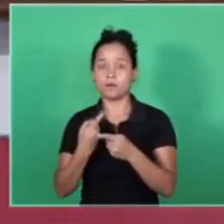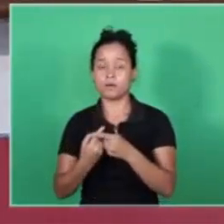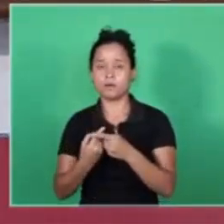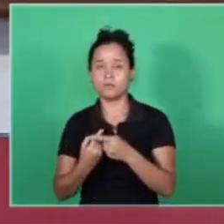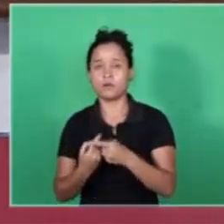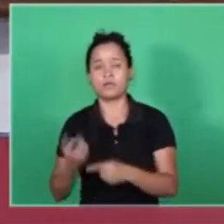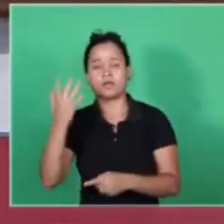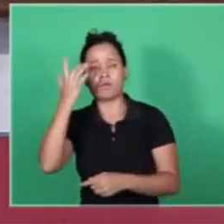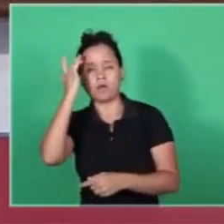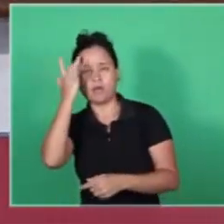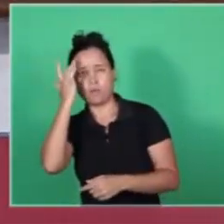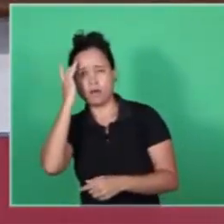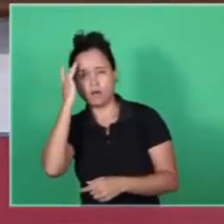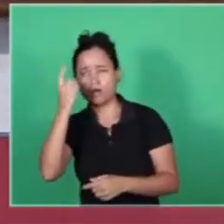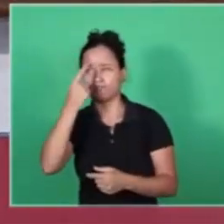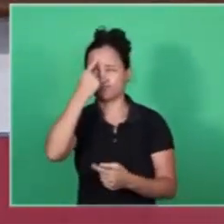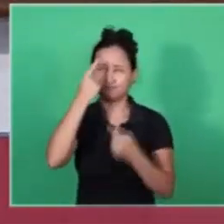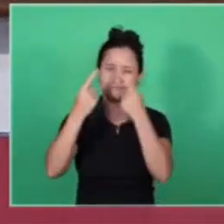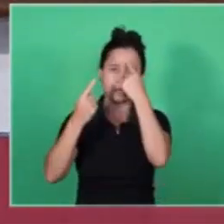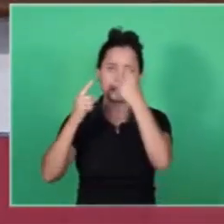pró-cogito. E você tem